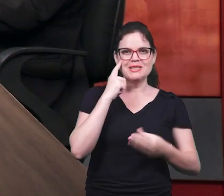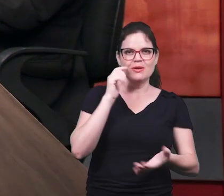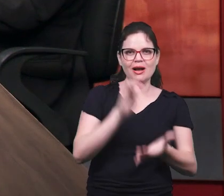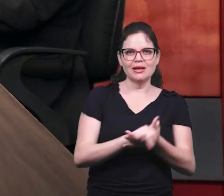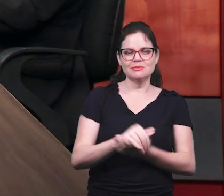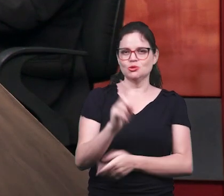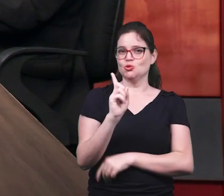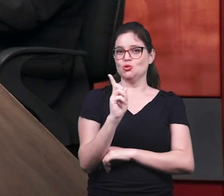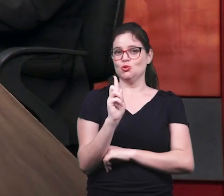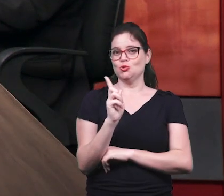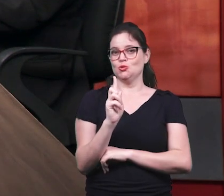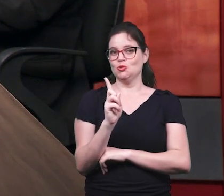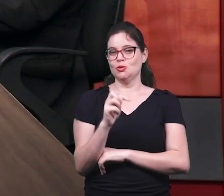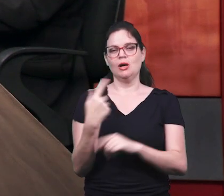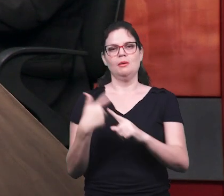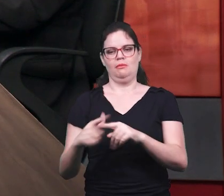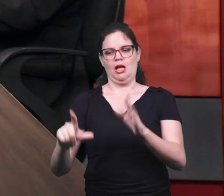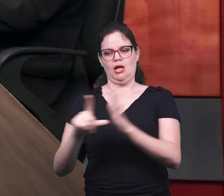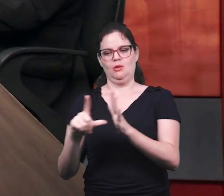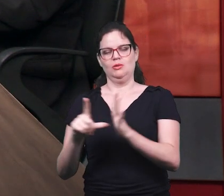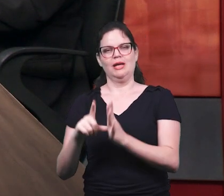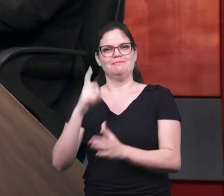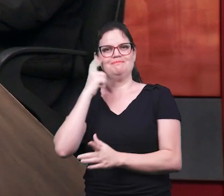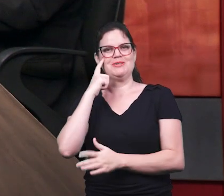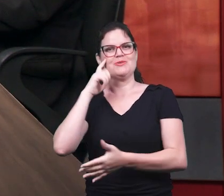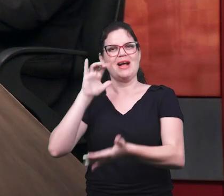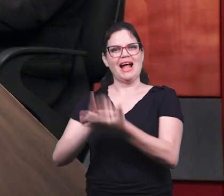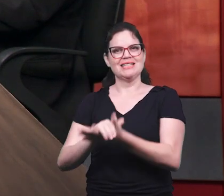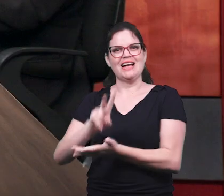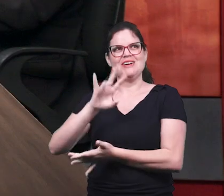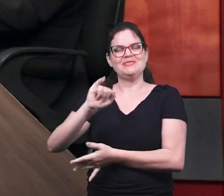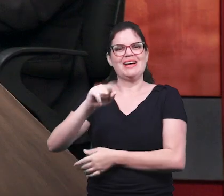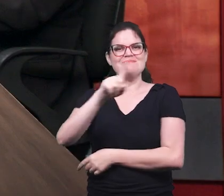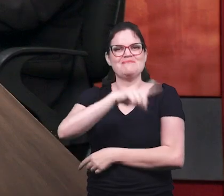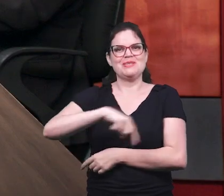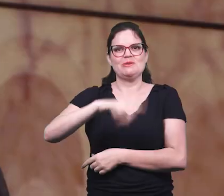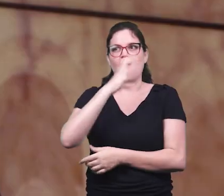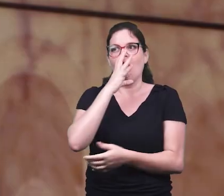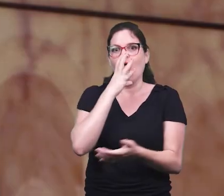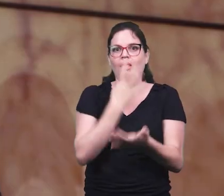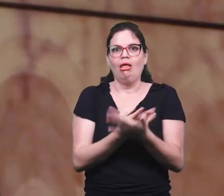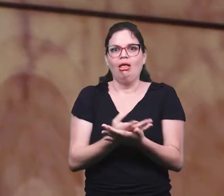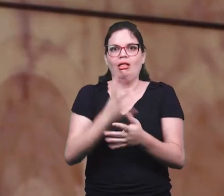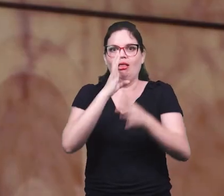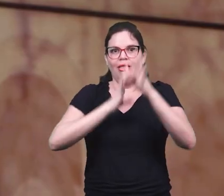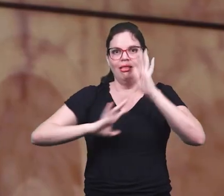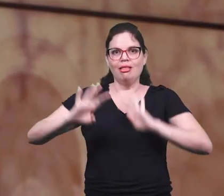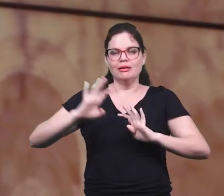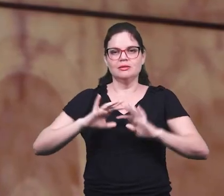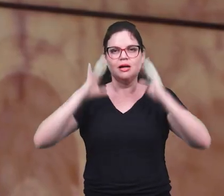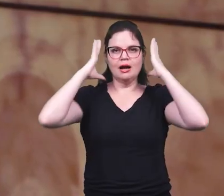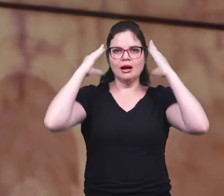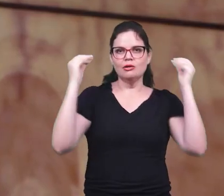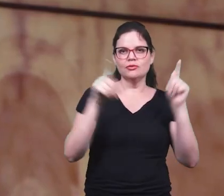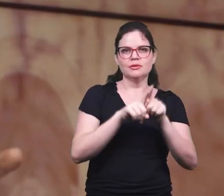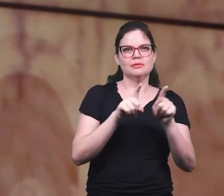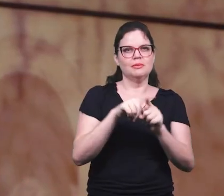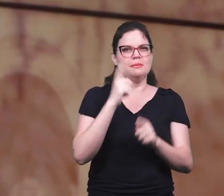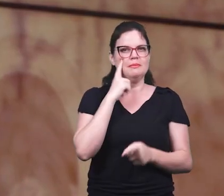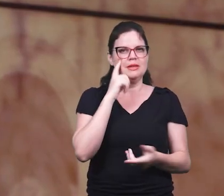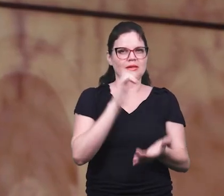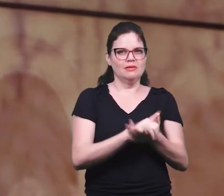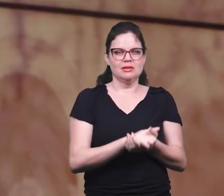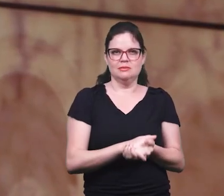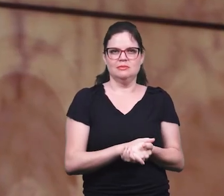né? Porque o casamento de Lutero, todo mundo preocupava o escândalo que poderia trazer, porque os monges não casavam naquela época. Calvino, mesma situação. Calvino, ele não